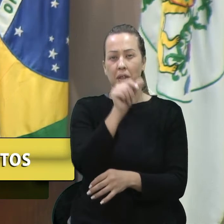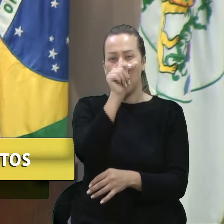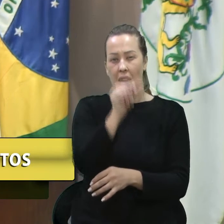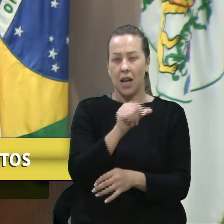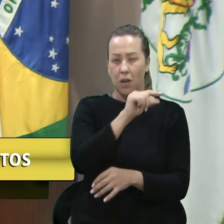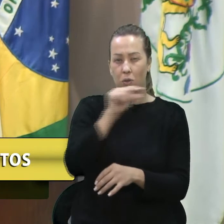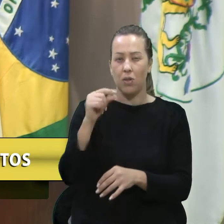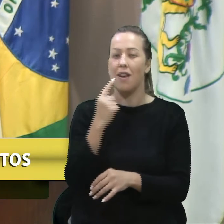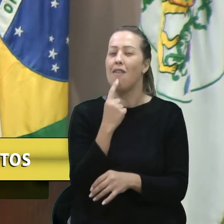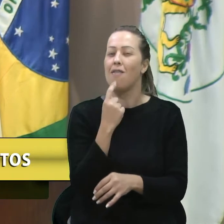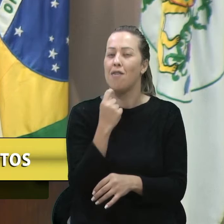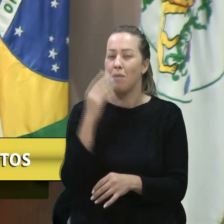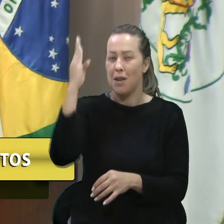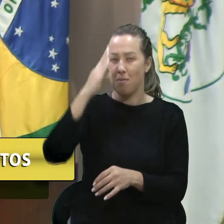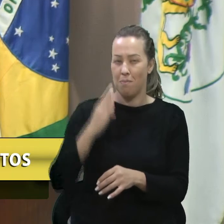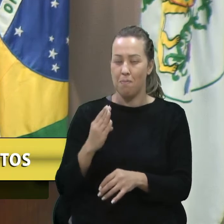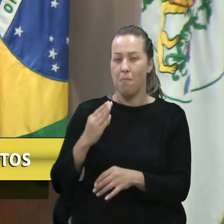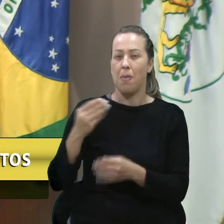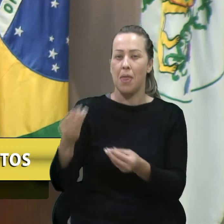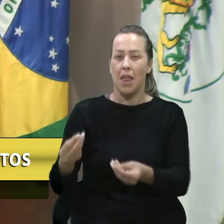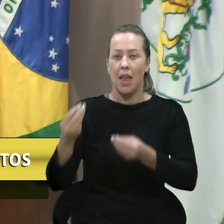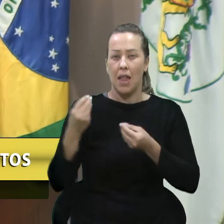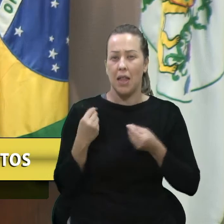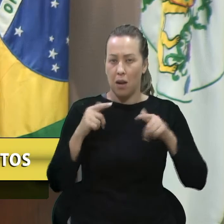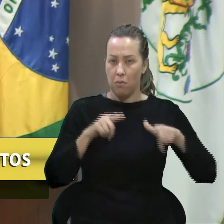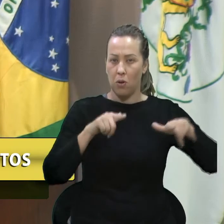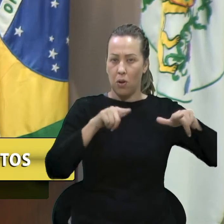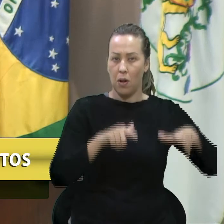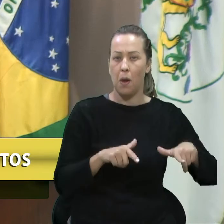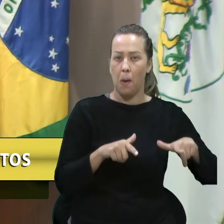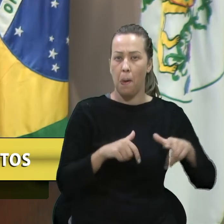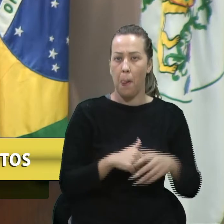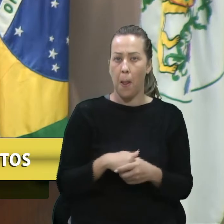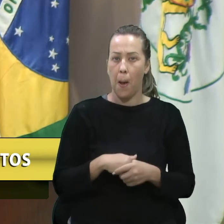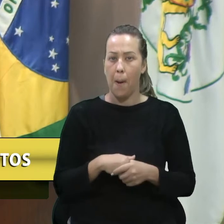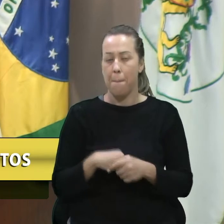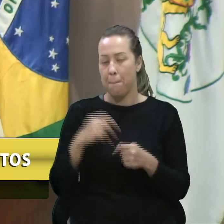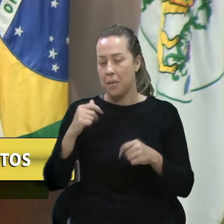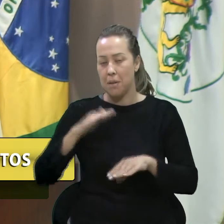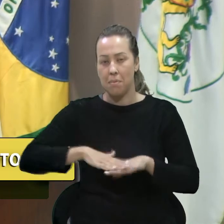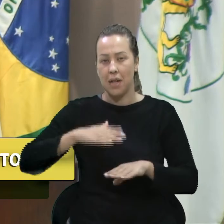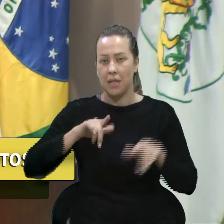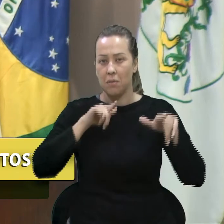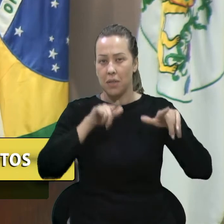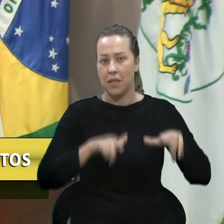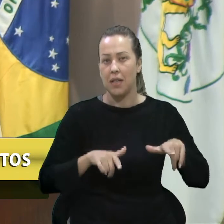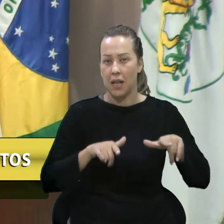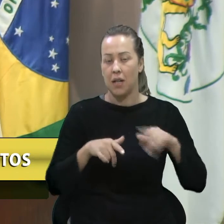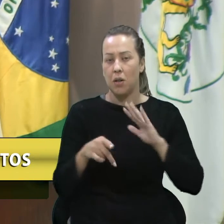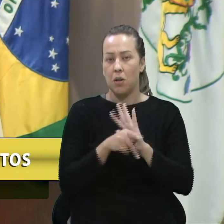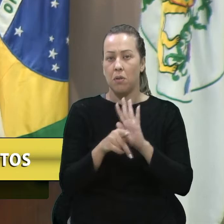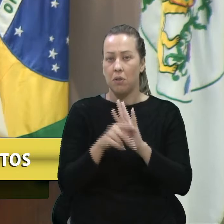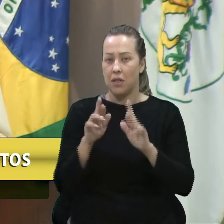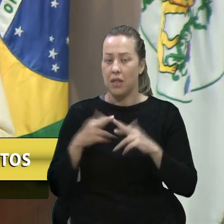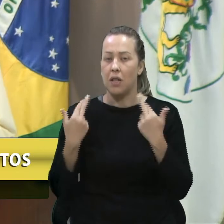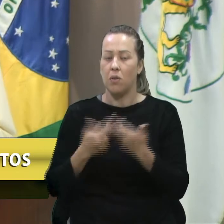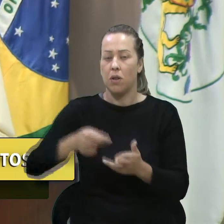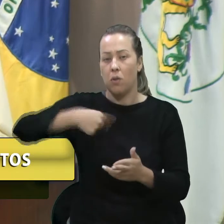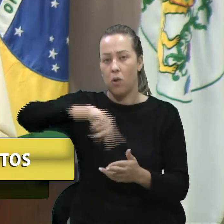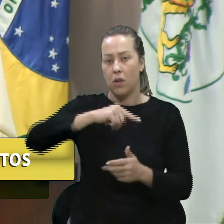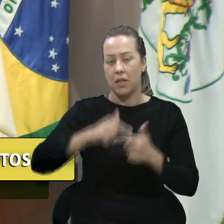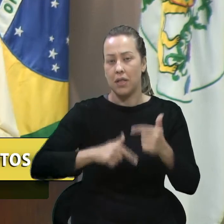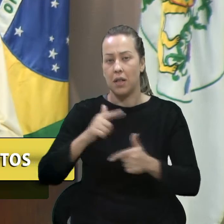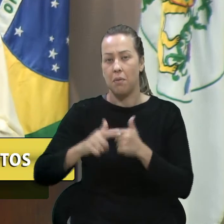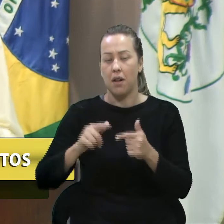brasileira, onde eles nos deram uma salinha. A gente não precisa mais de uma salinha e uma sala para a gente se reunir e para a